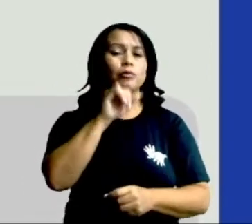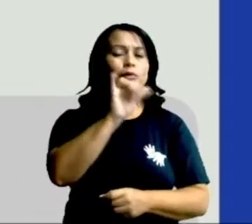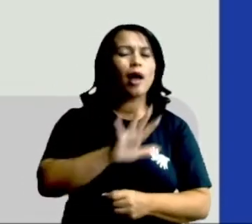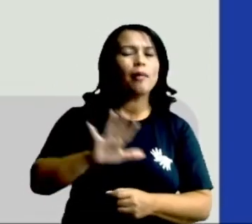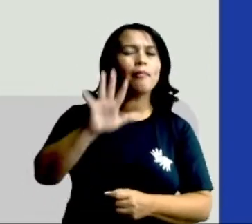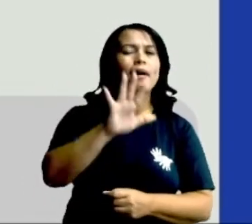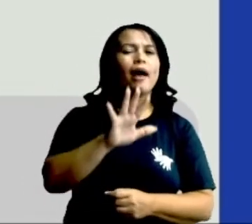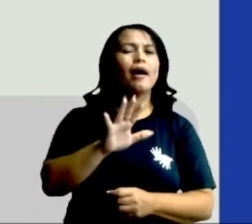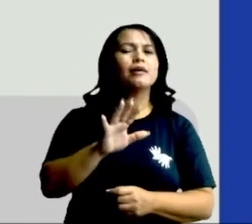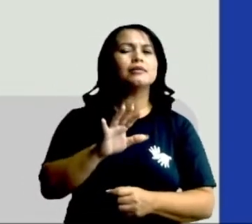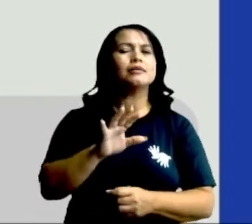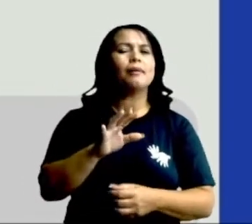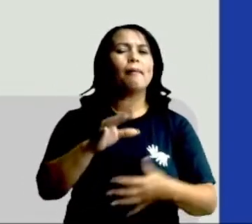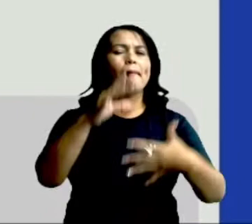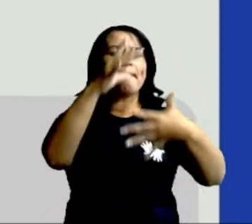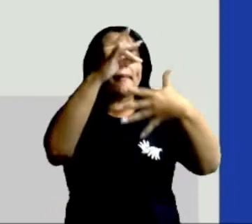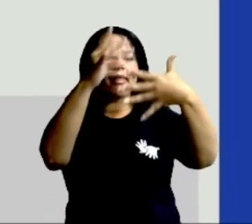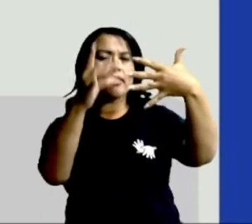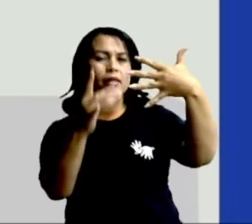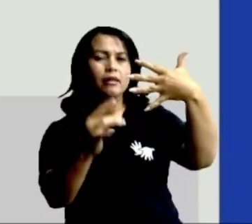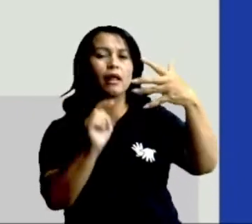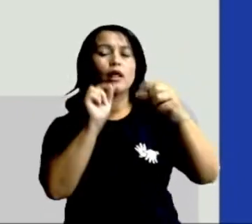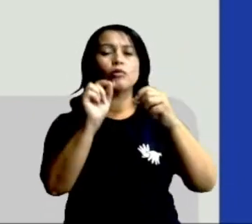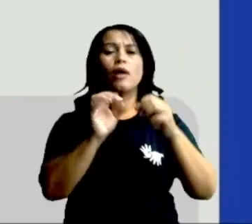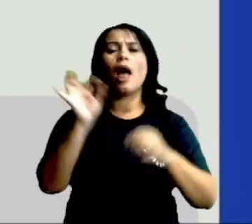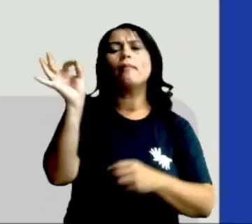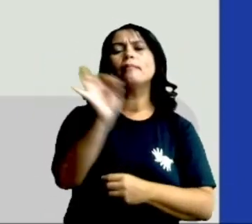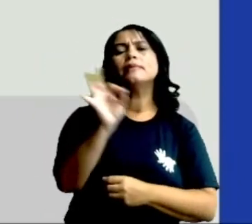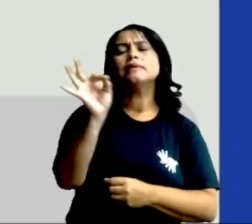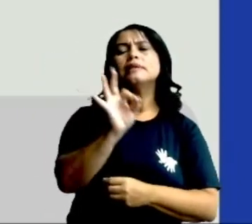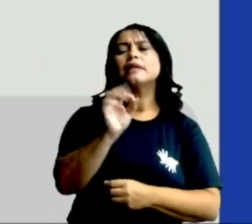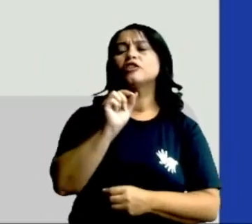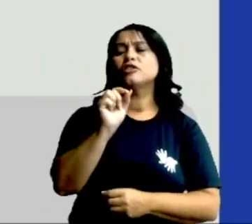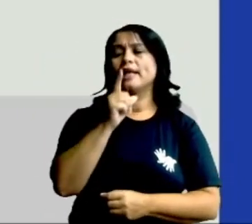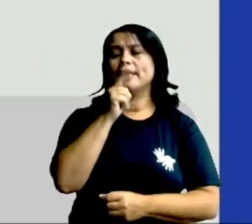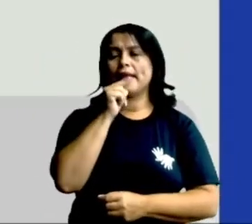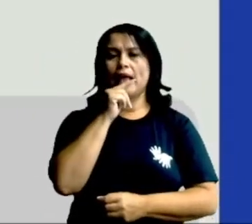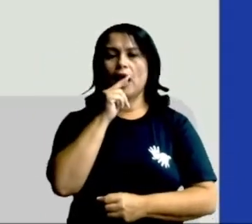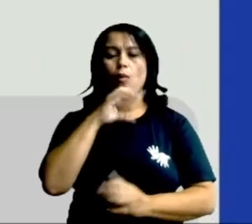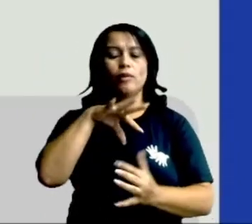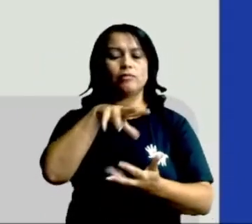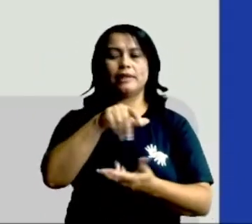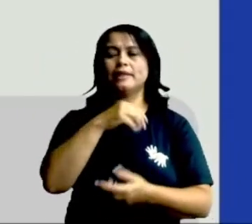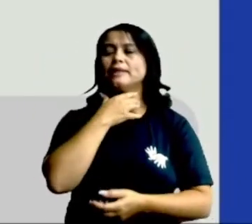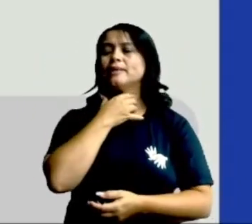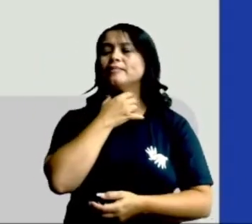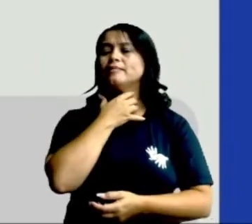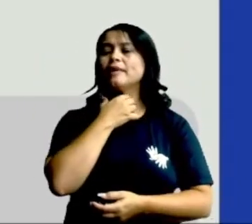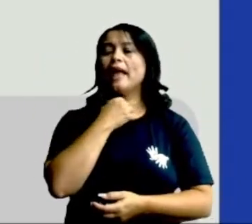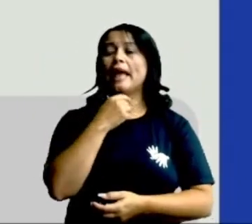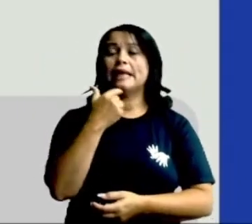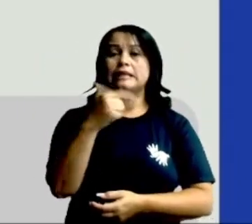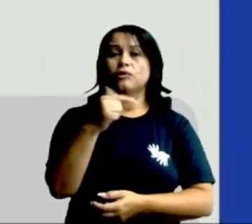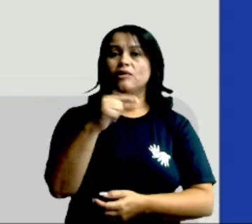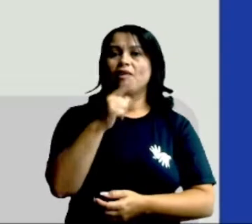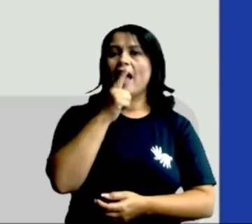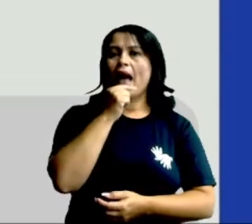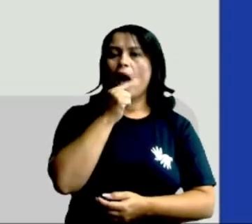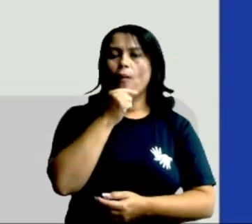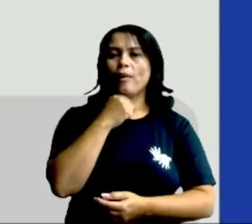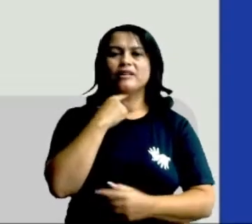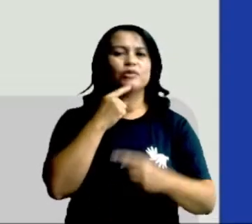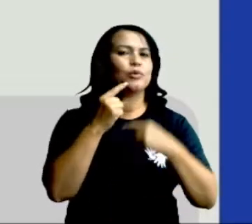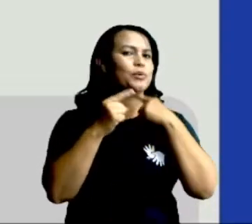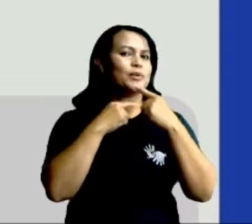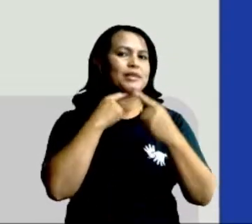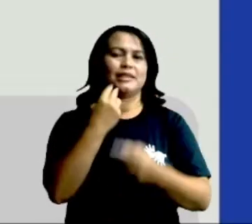um esquema bem didático de como é a porcentagem, certo, de água no nosso planeta. Sem água, não seria